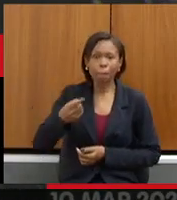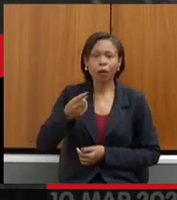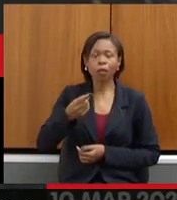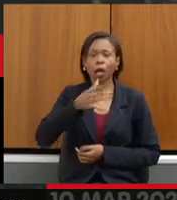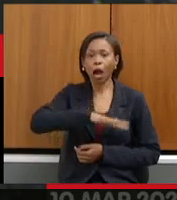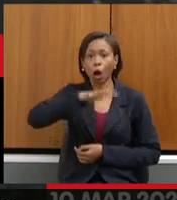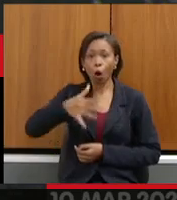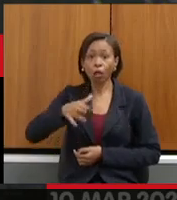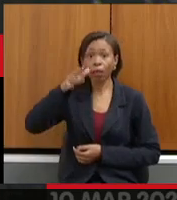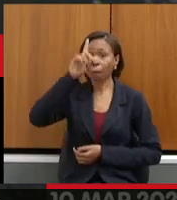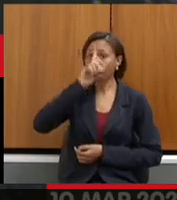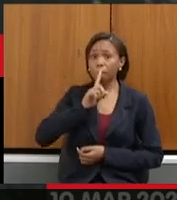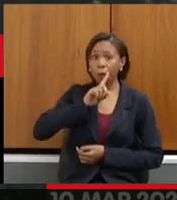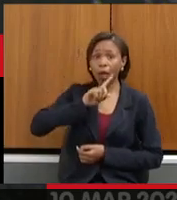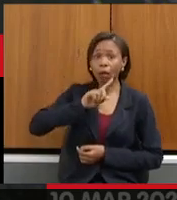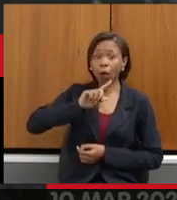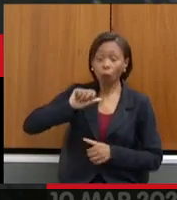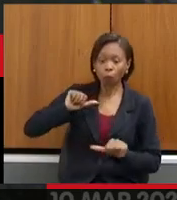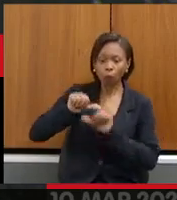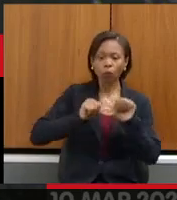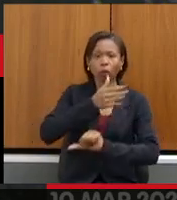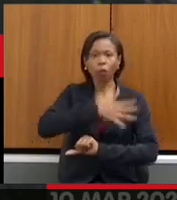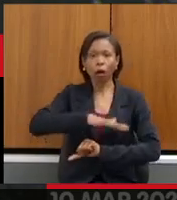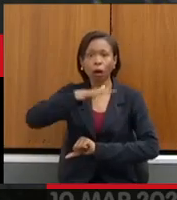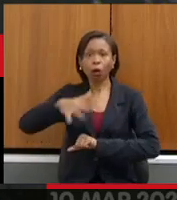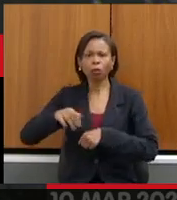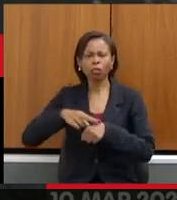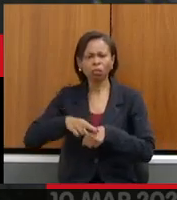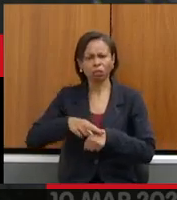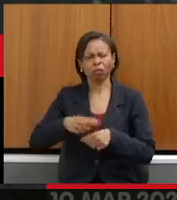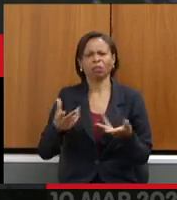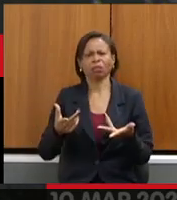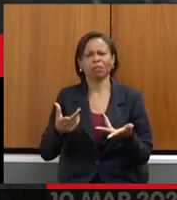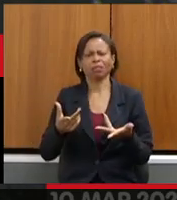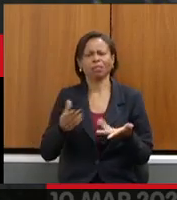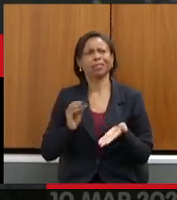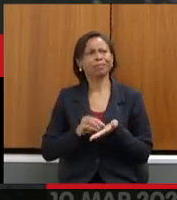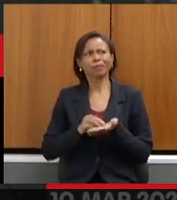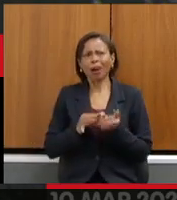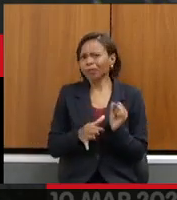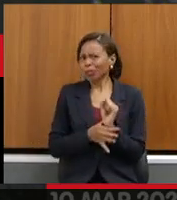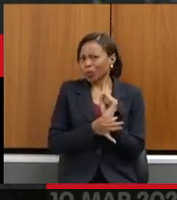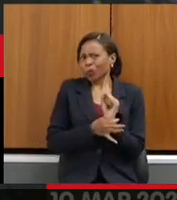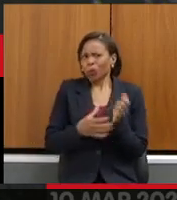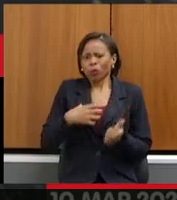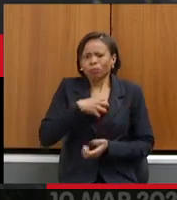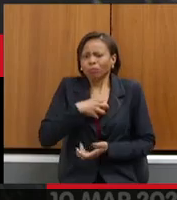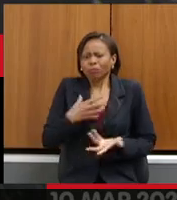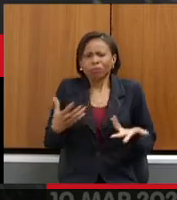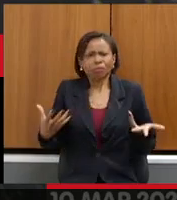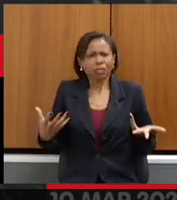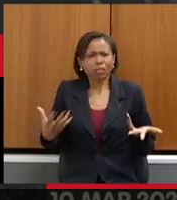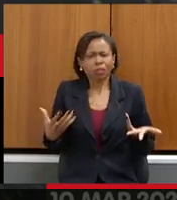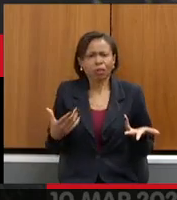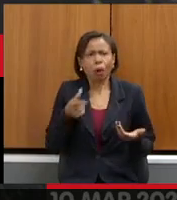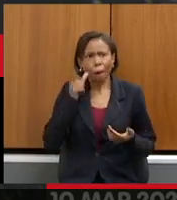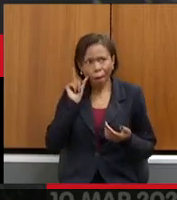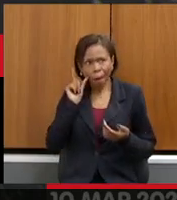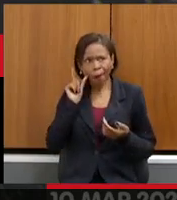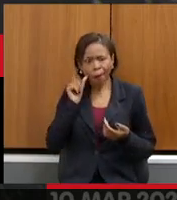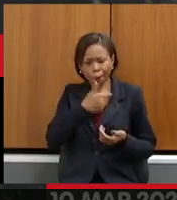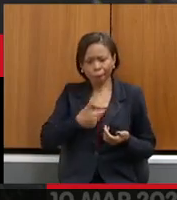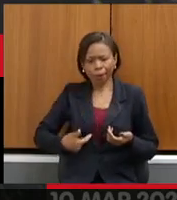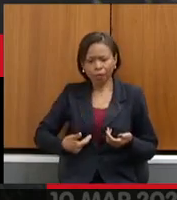pulamos por uma onda roxa isso causa muita insegurança porque ontem o governo disse que estava preparado hoje